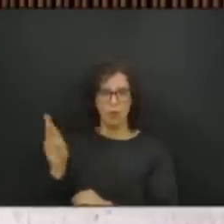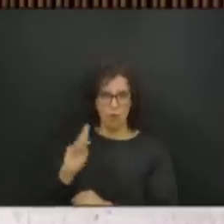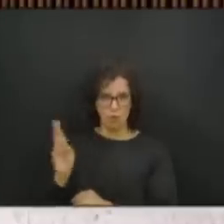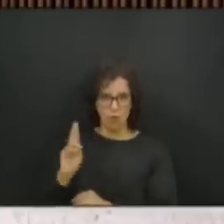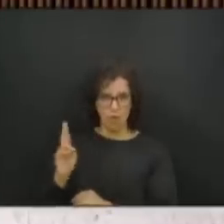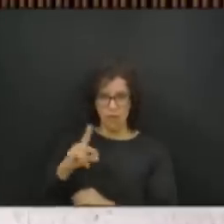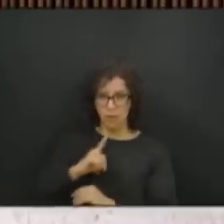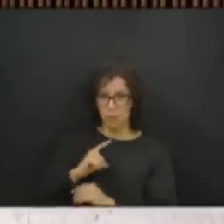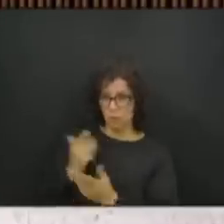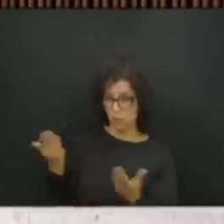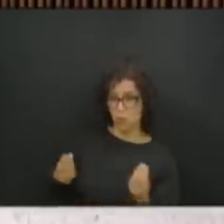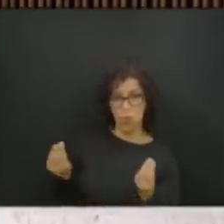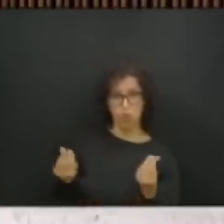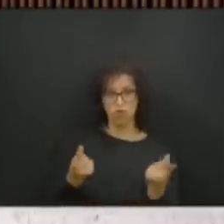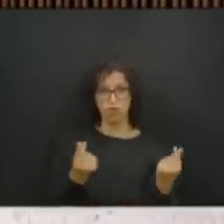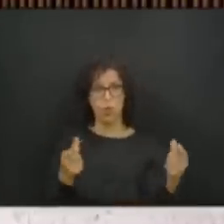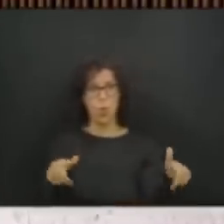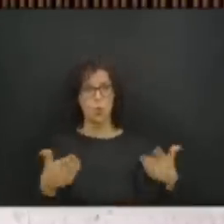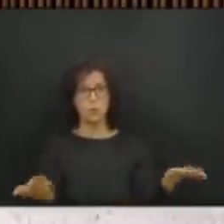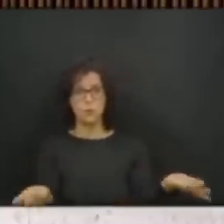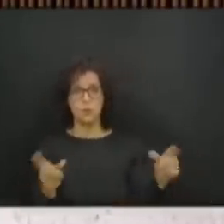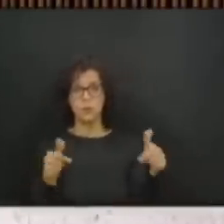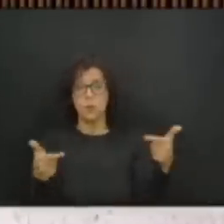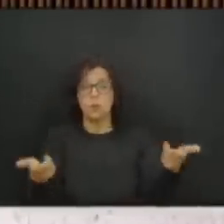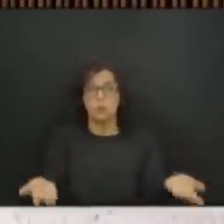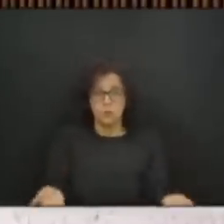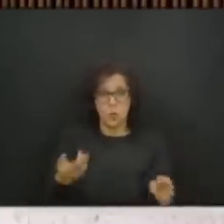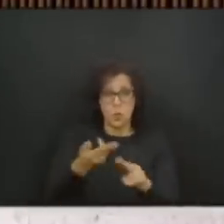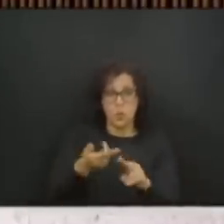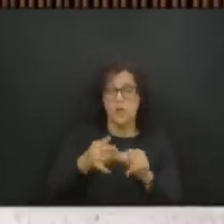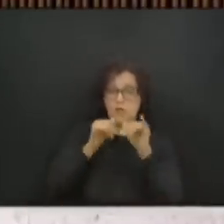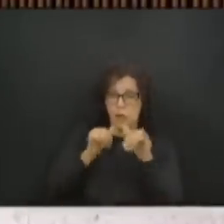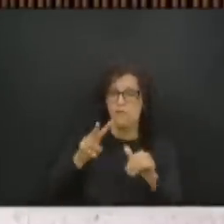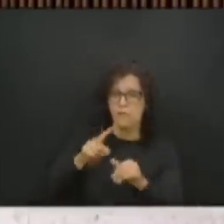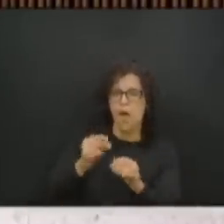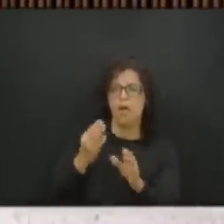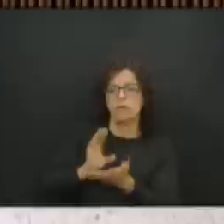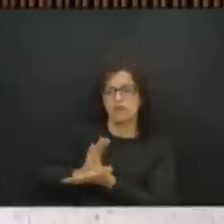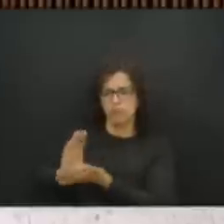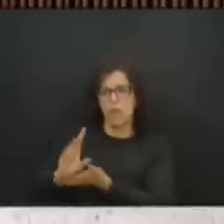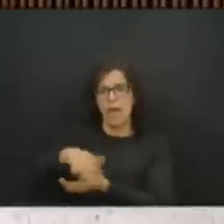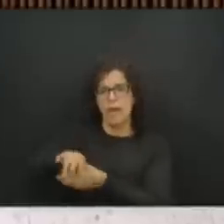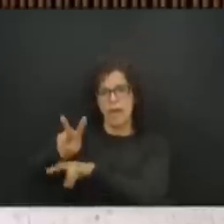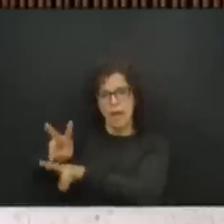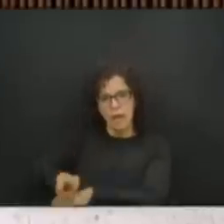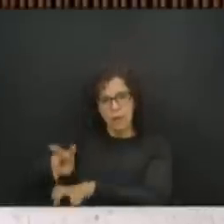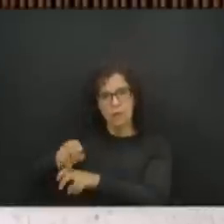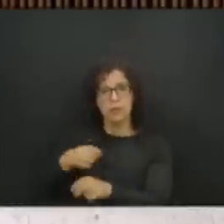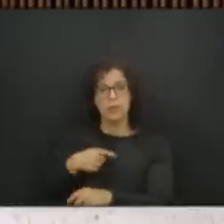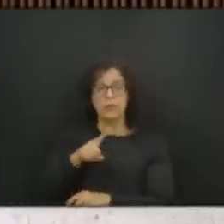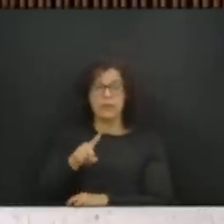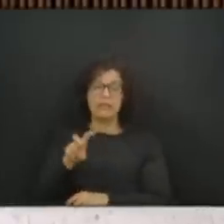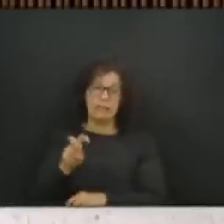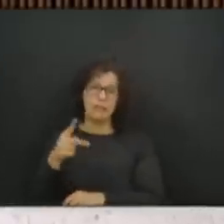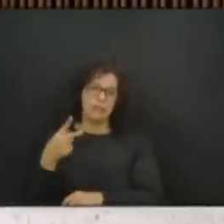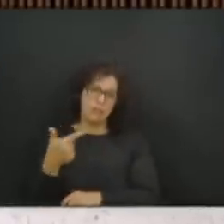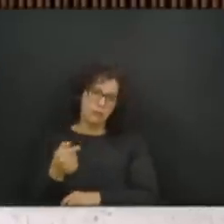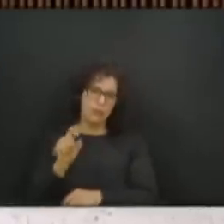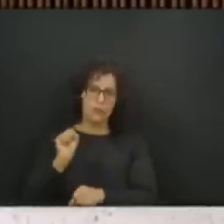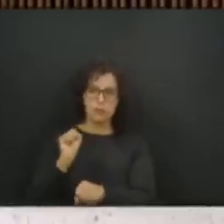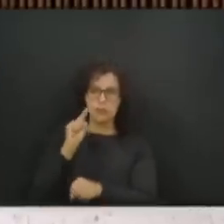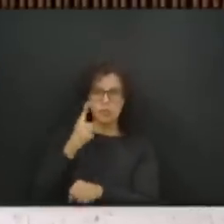reais Só que até agora não sabia não seria o dinheiro foi anunciado foi dito que ia ser o dinheiro e nós estamos com 15 20 dias